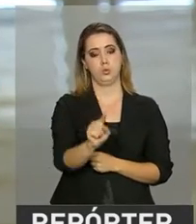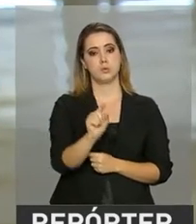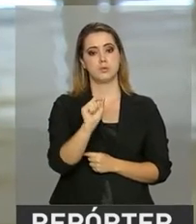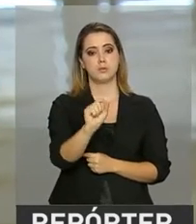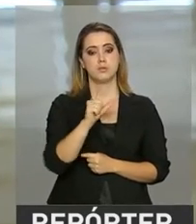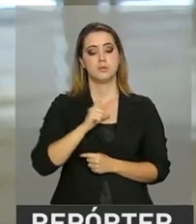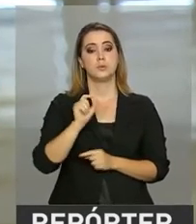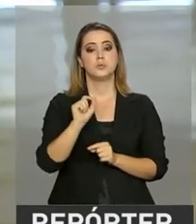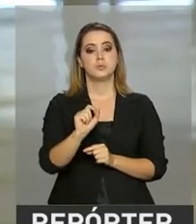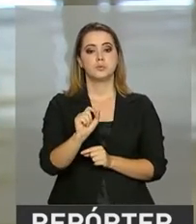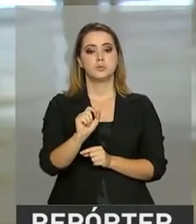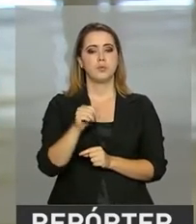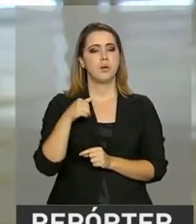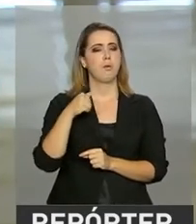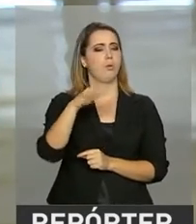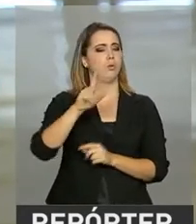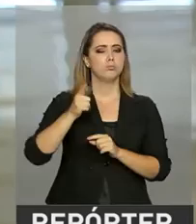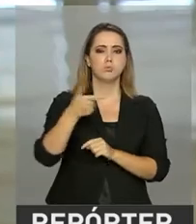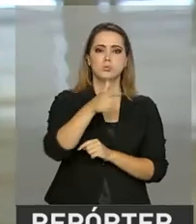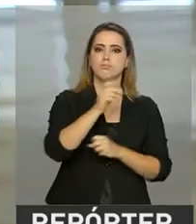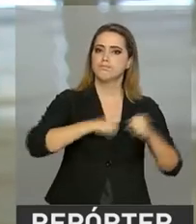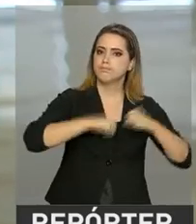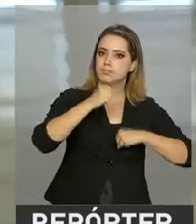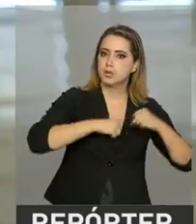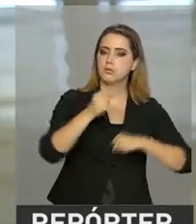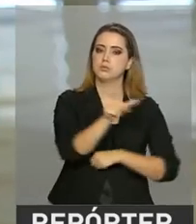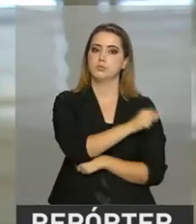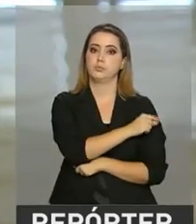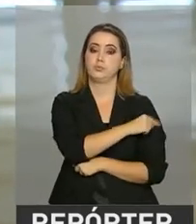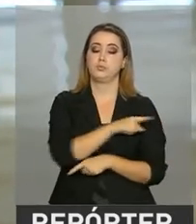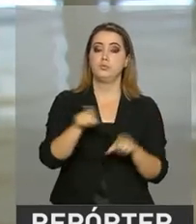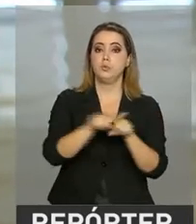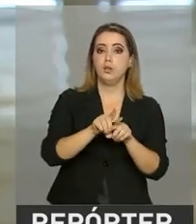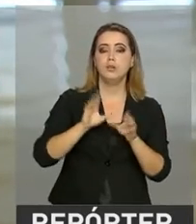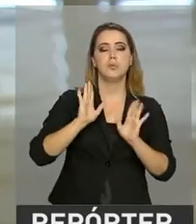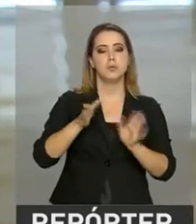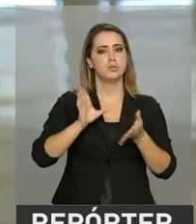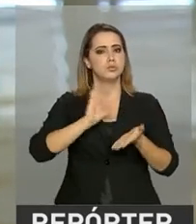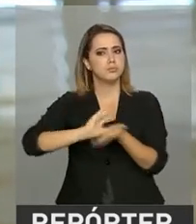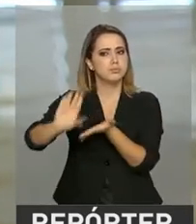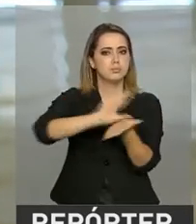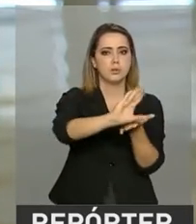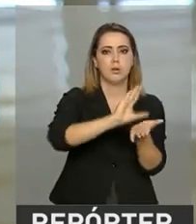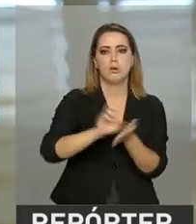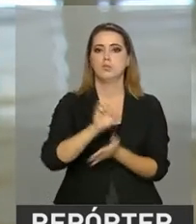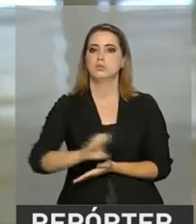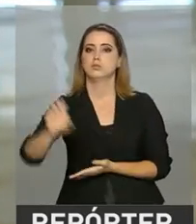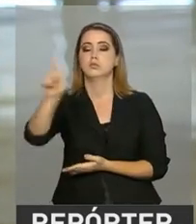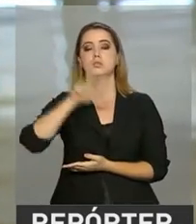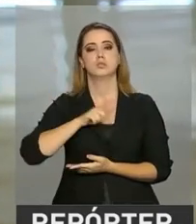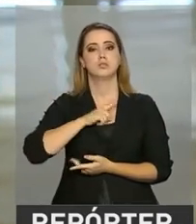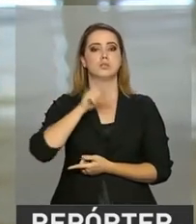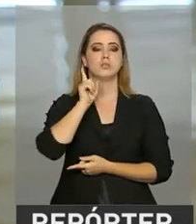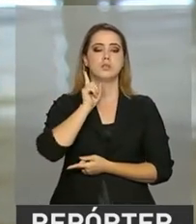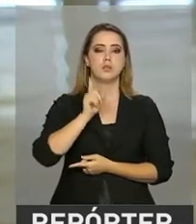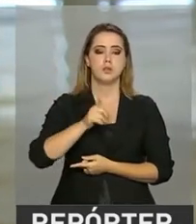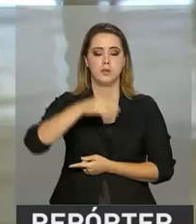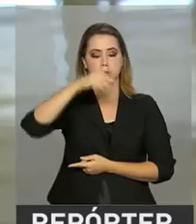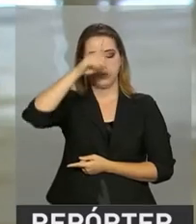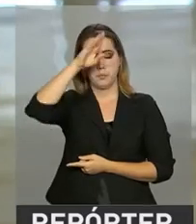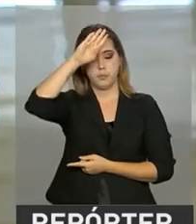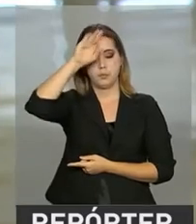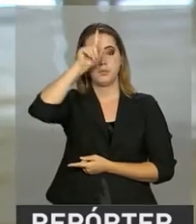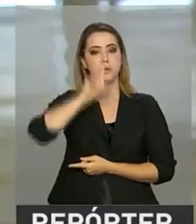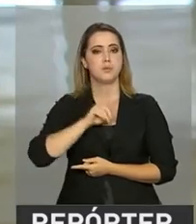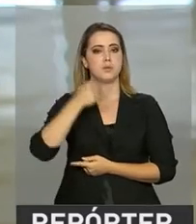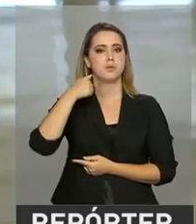doses da vacina além disso foram distribuídos aos estados com casos suspeitos de febre amarela 5 milhões e